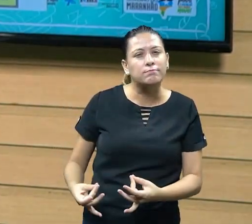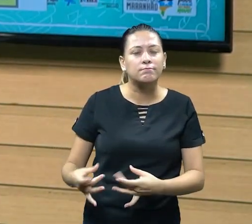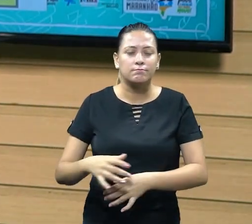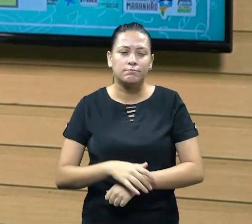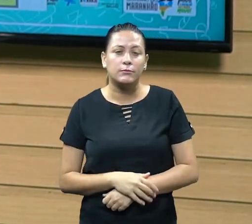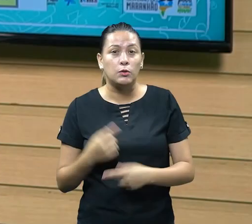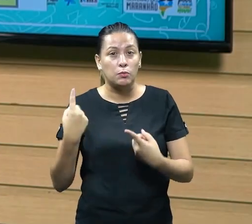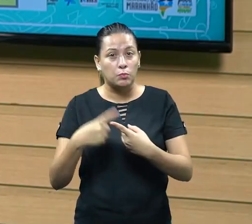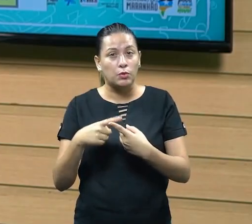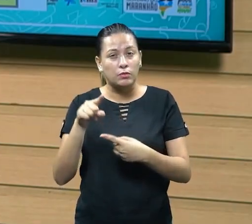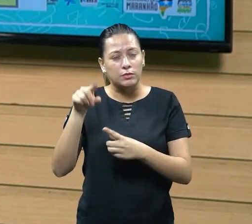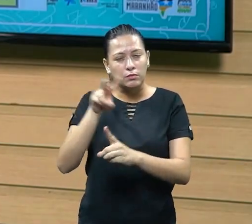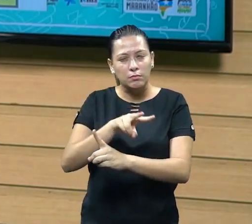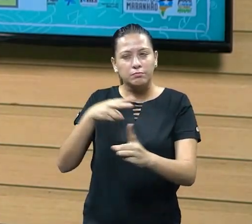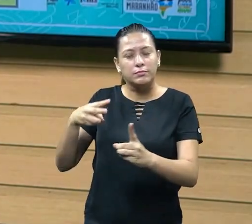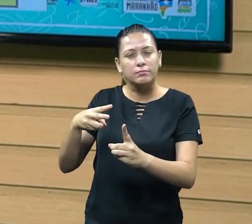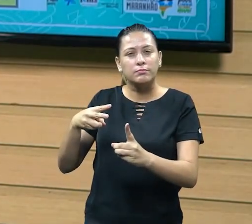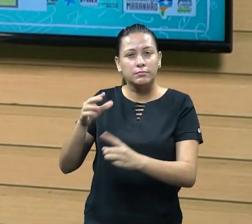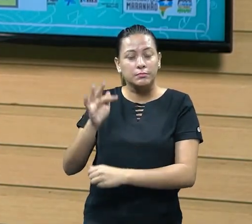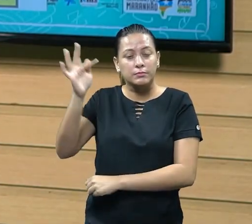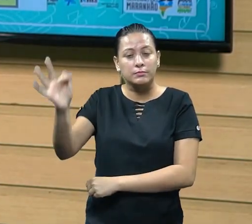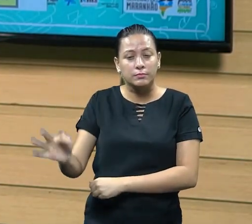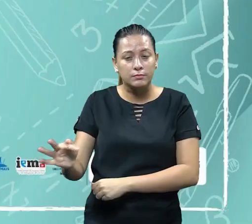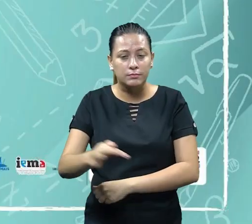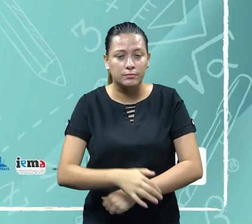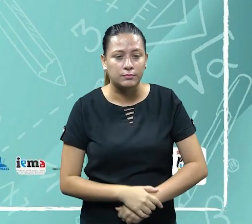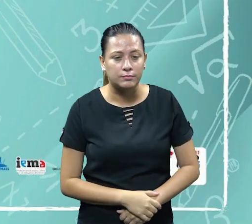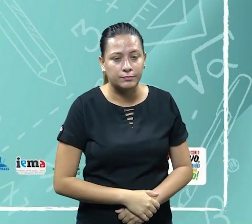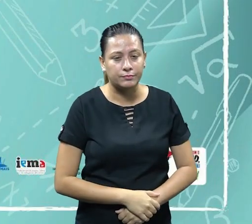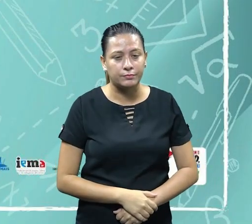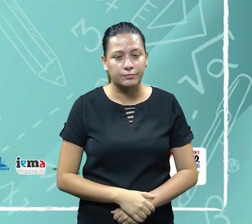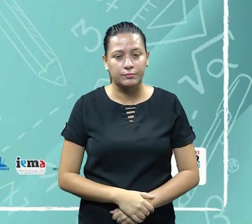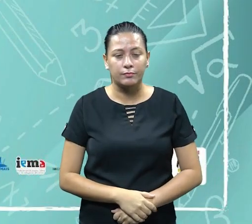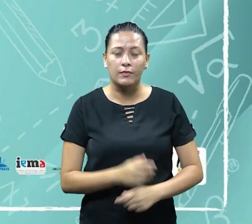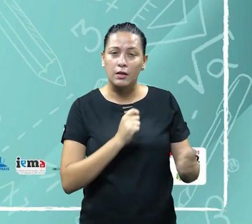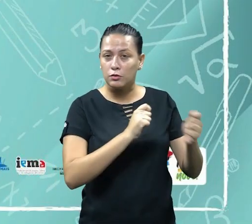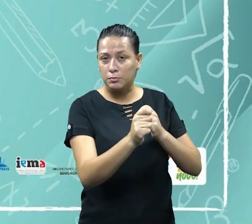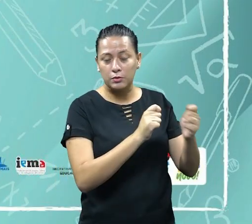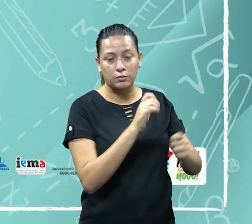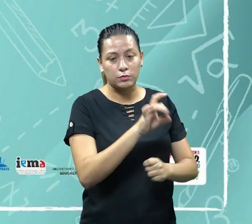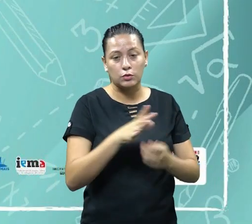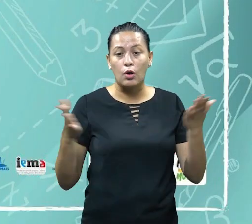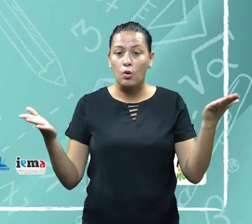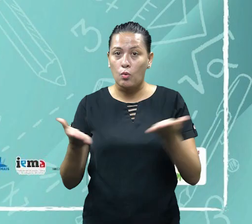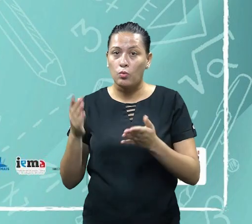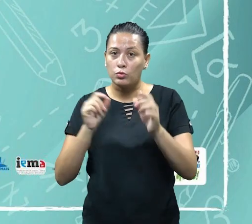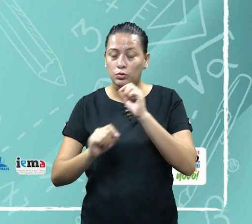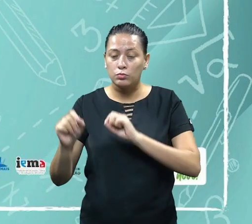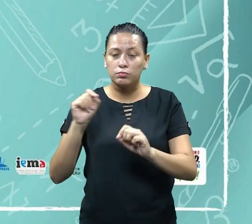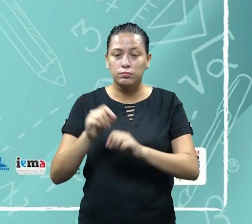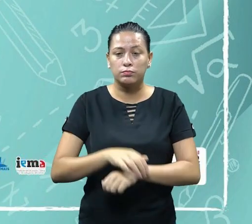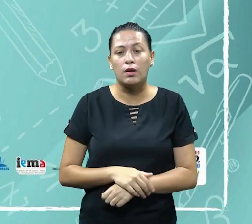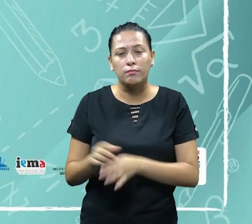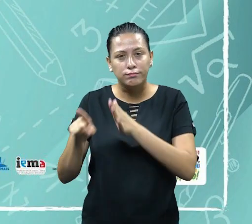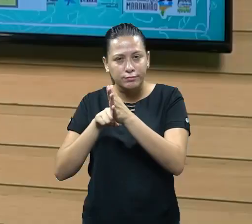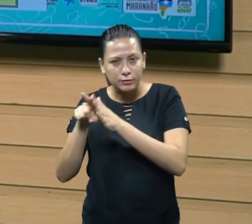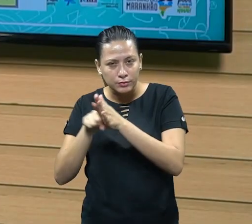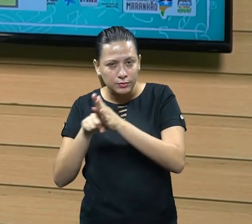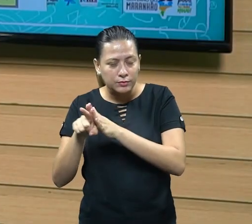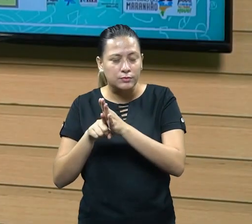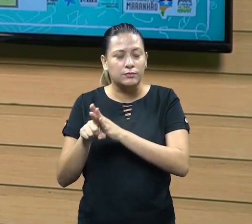mais criterioso, até porque você vai visar a longo prazo. Antes era meramente administrativo, hoje é consultivo,